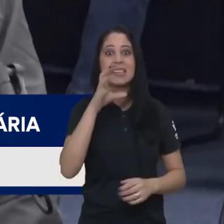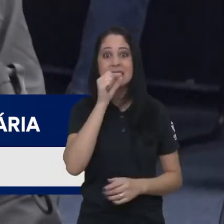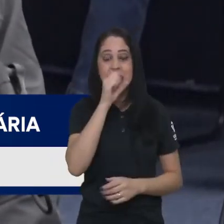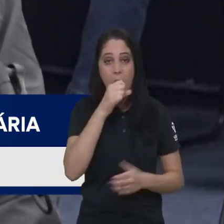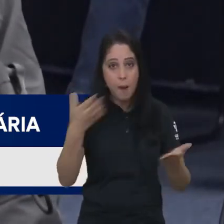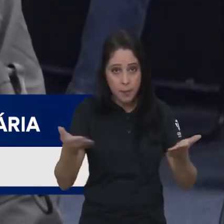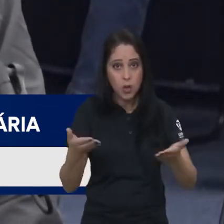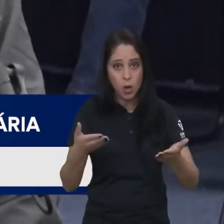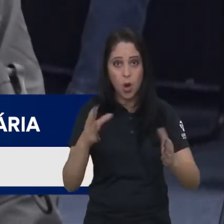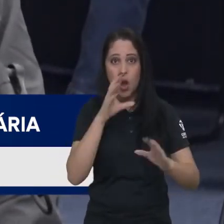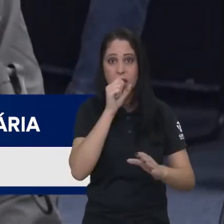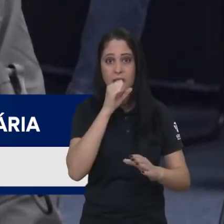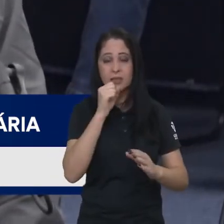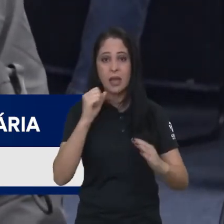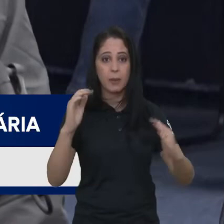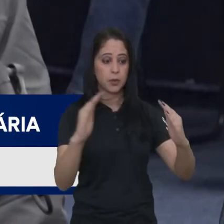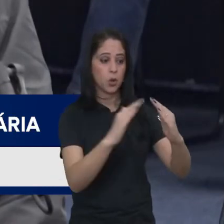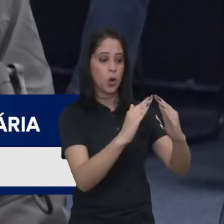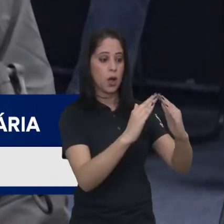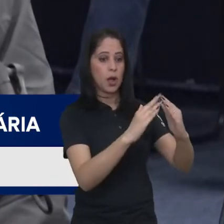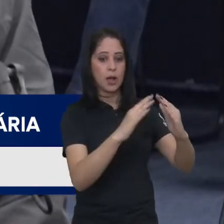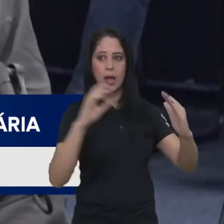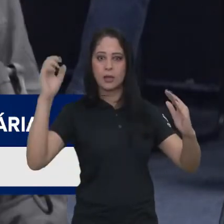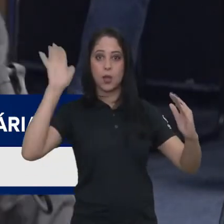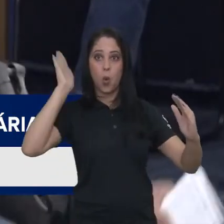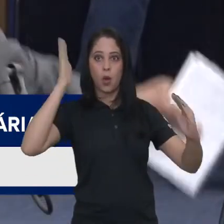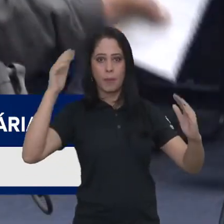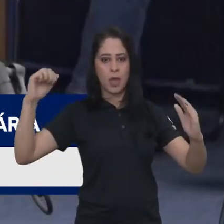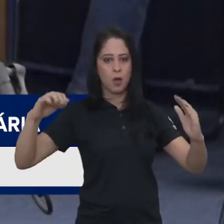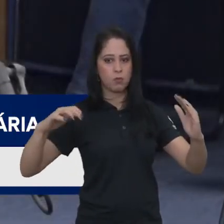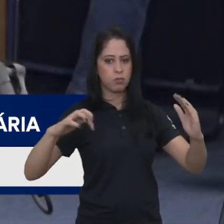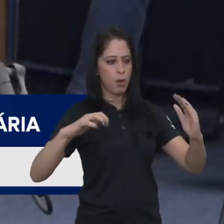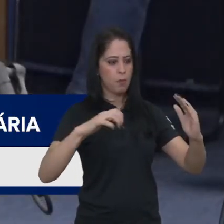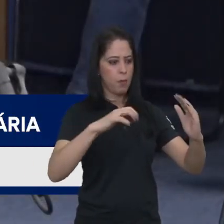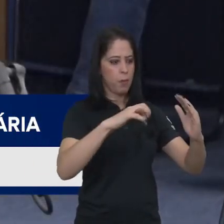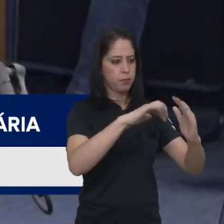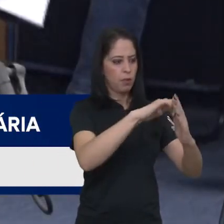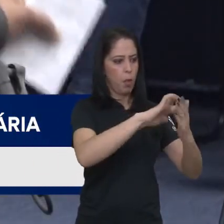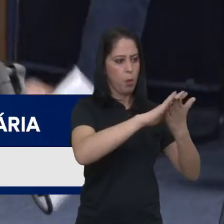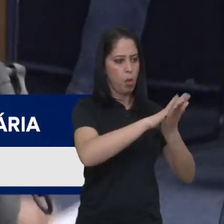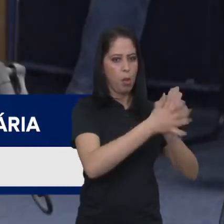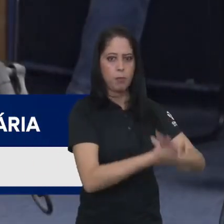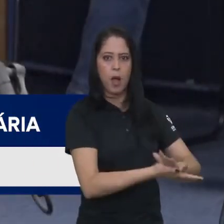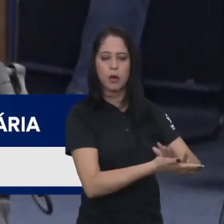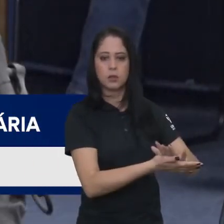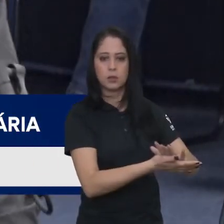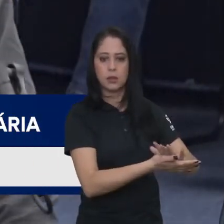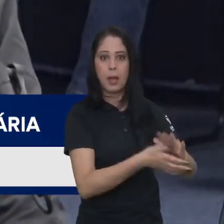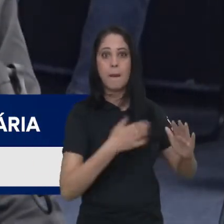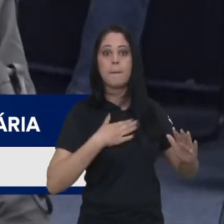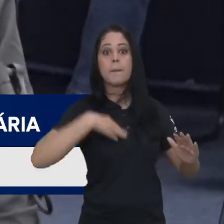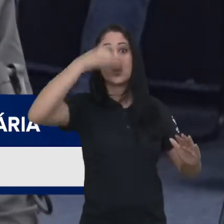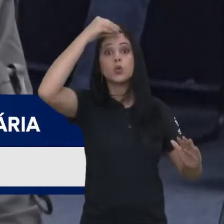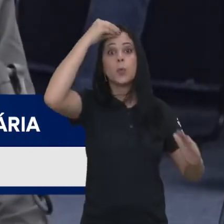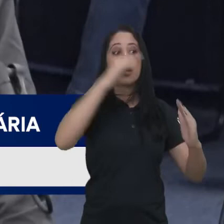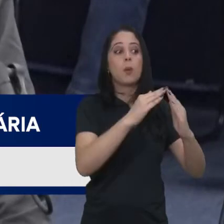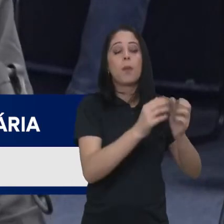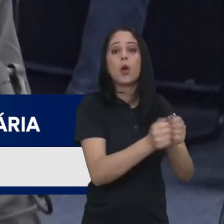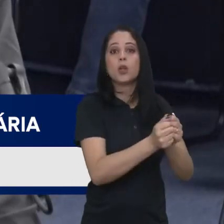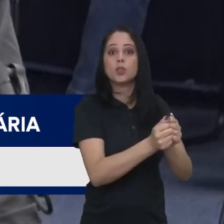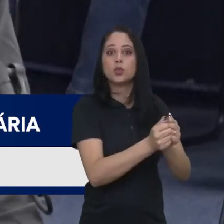nesse sábado agora, demoliram um imóvel a qual estou acolhendo o sobrinho no ponto de